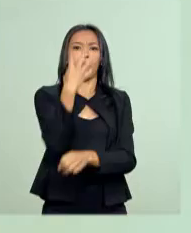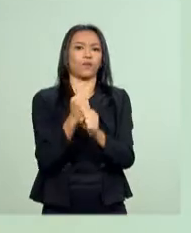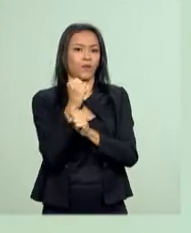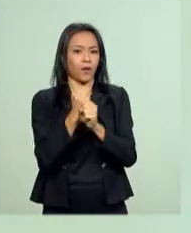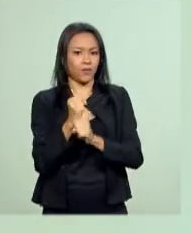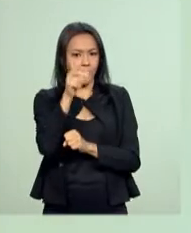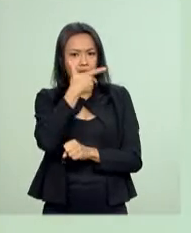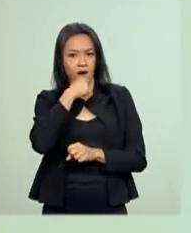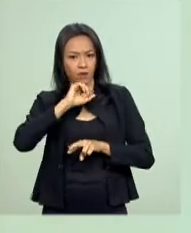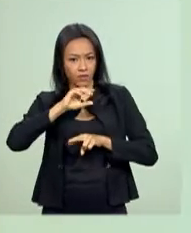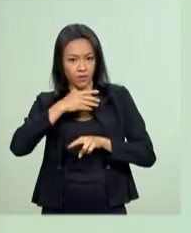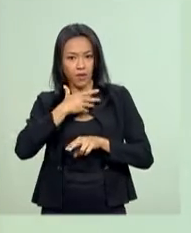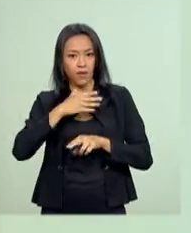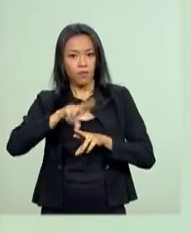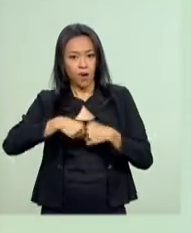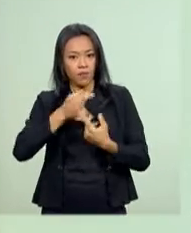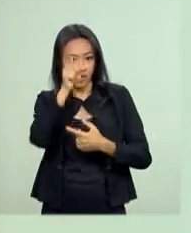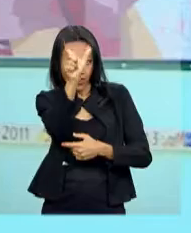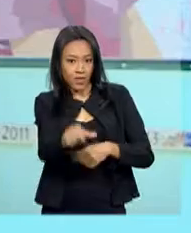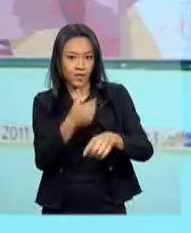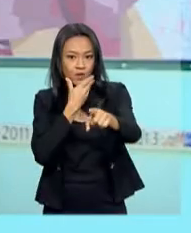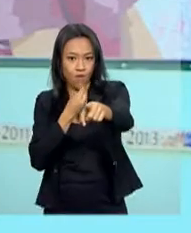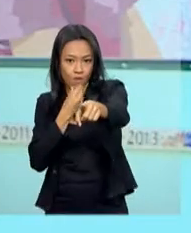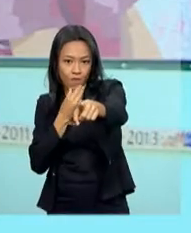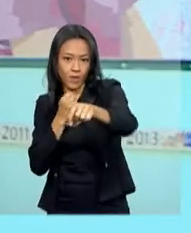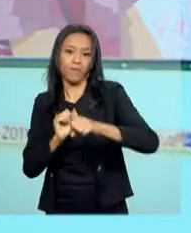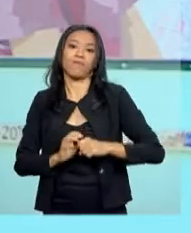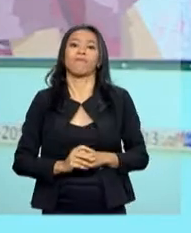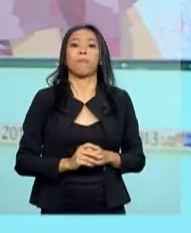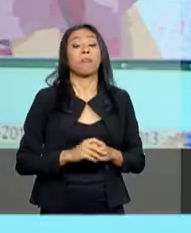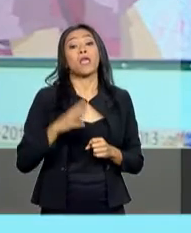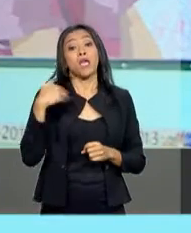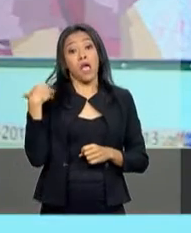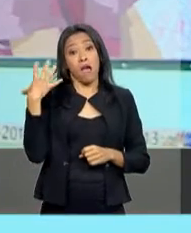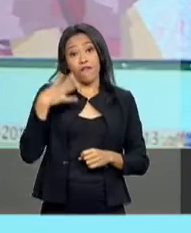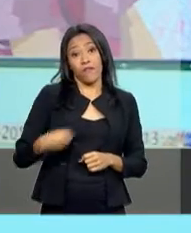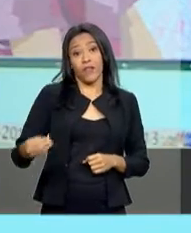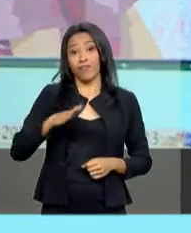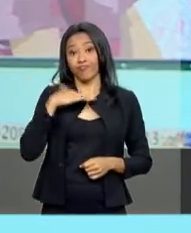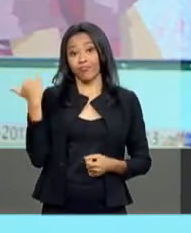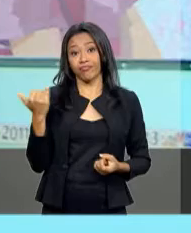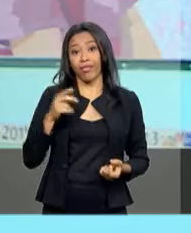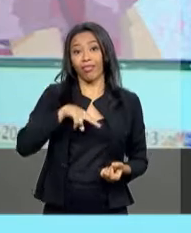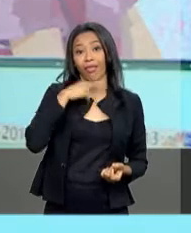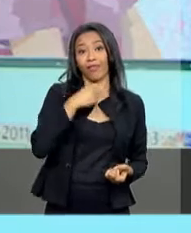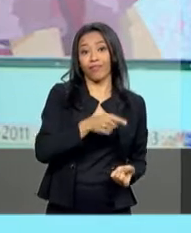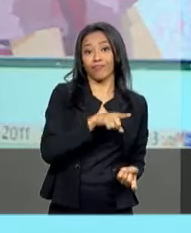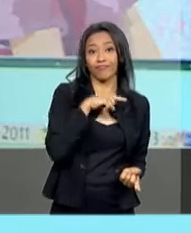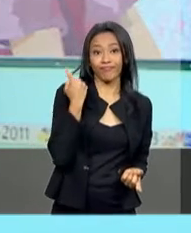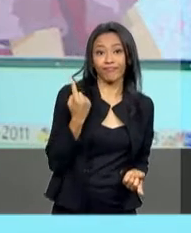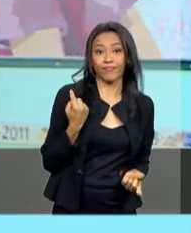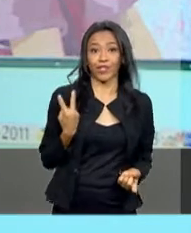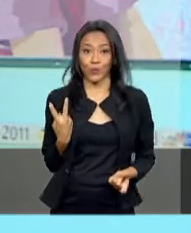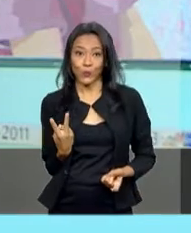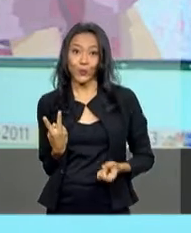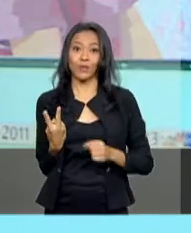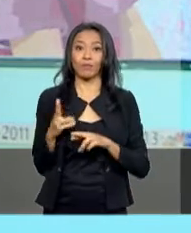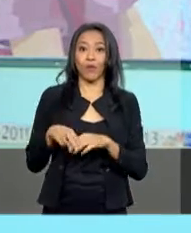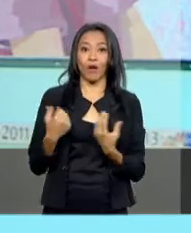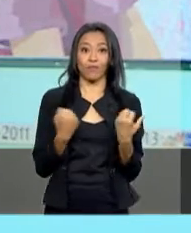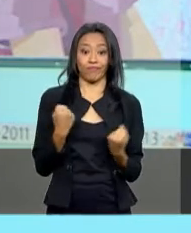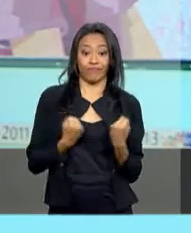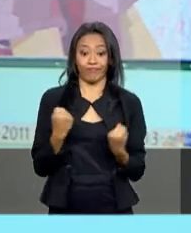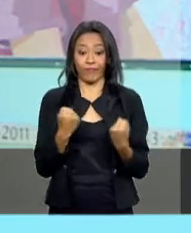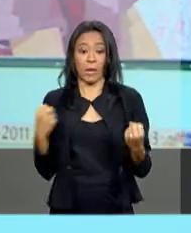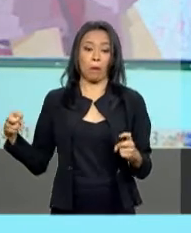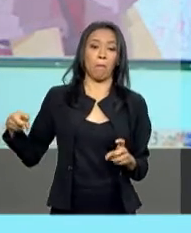deste empresário, num momento de dor. Nós perdemos a nossa filha e nossa netinha, faleceram em um acidente de